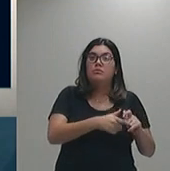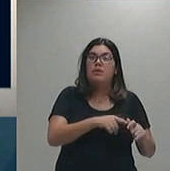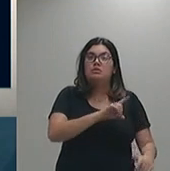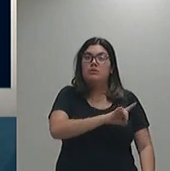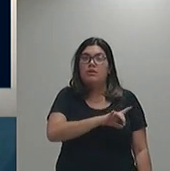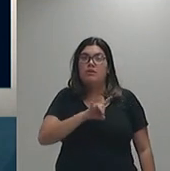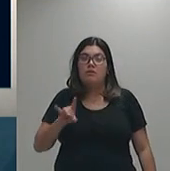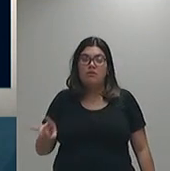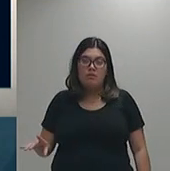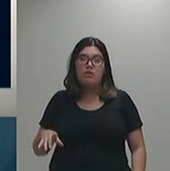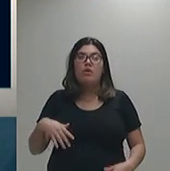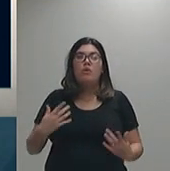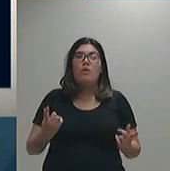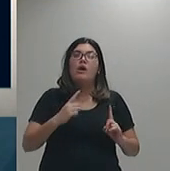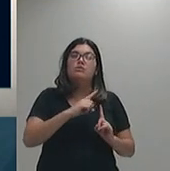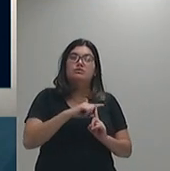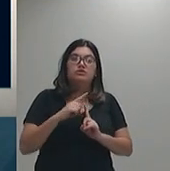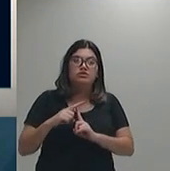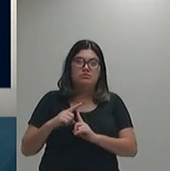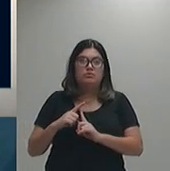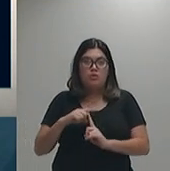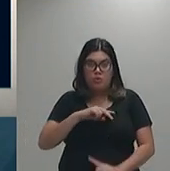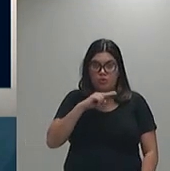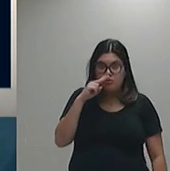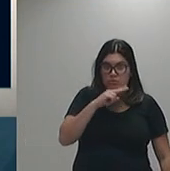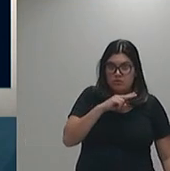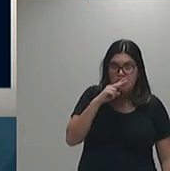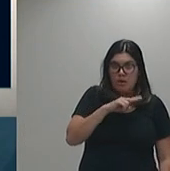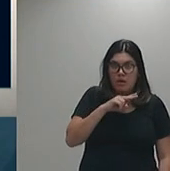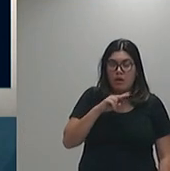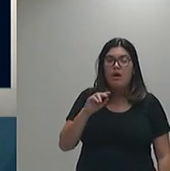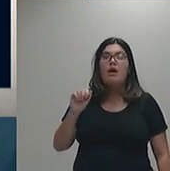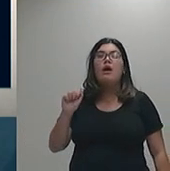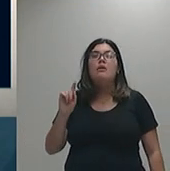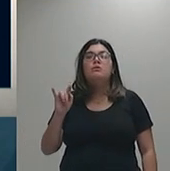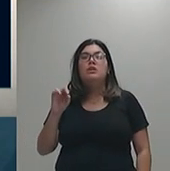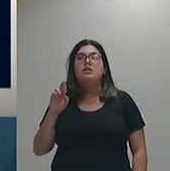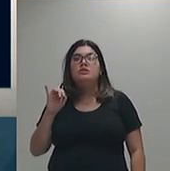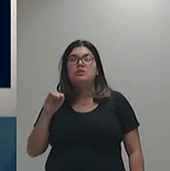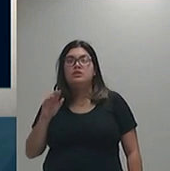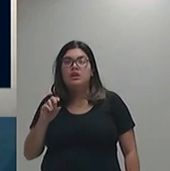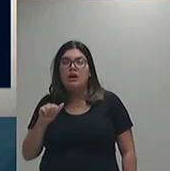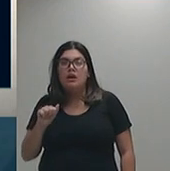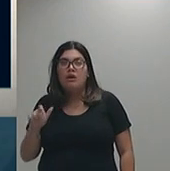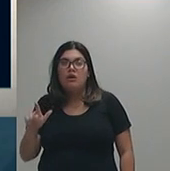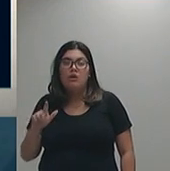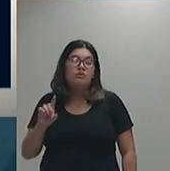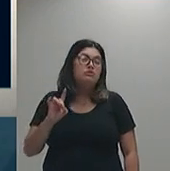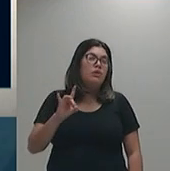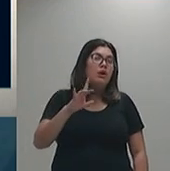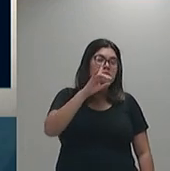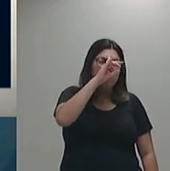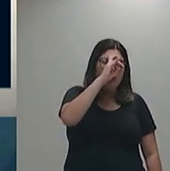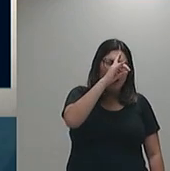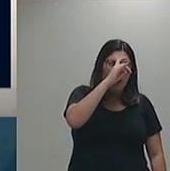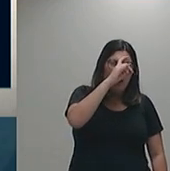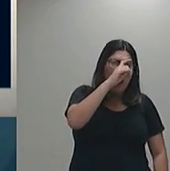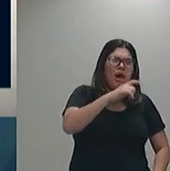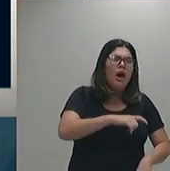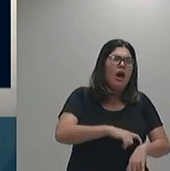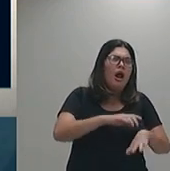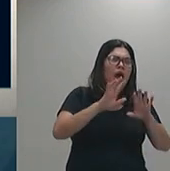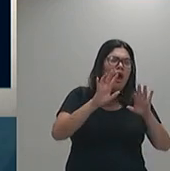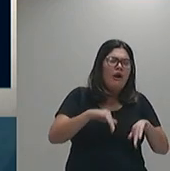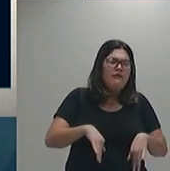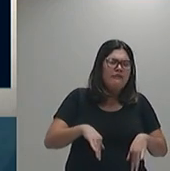afetados Que tipo de tratamento urgente o ambulatorial ou hospitalar quando termina esse tratamento que não